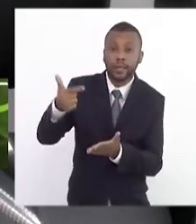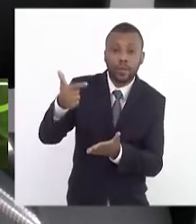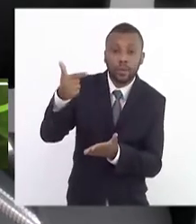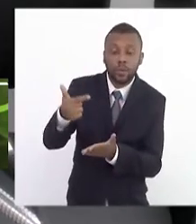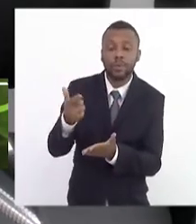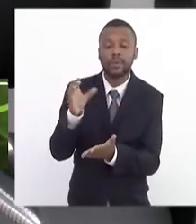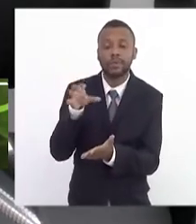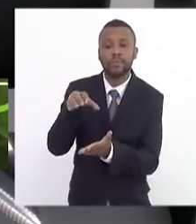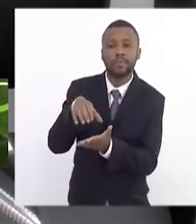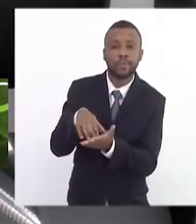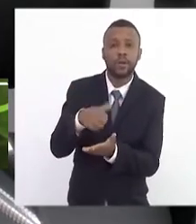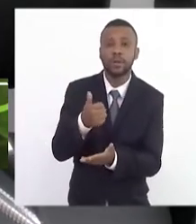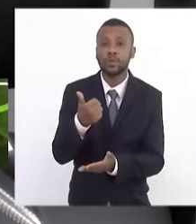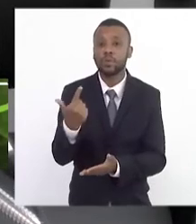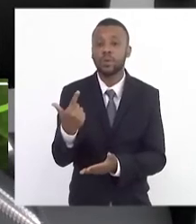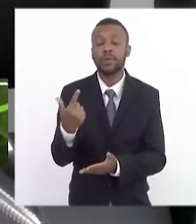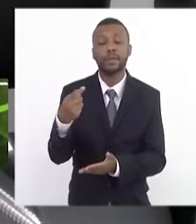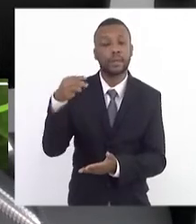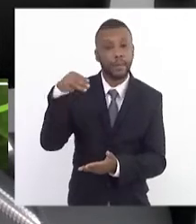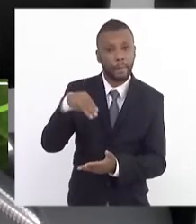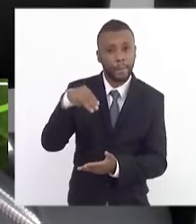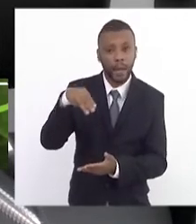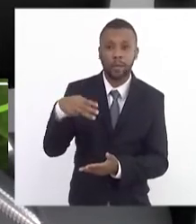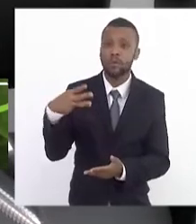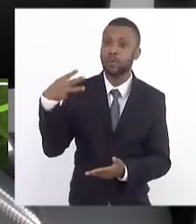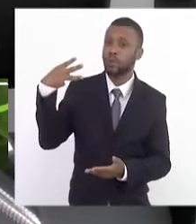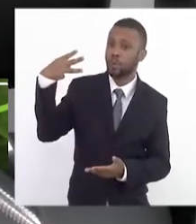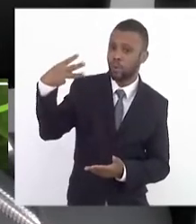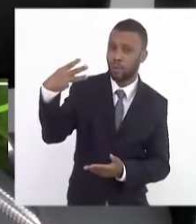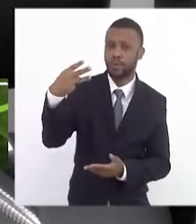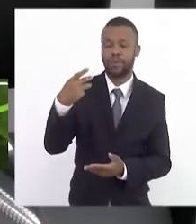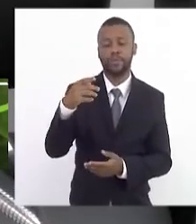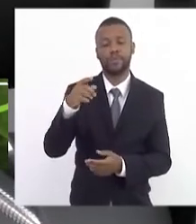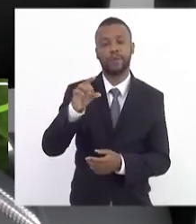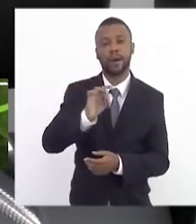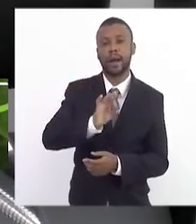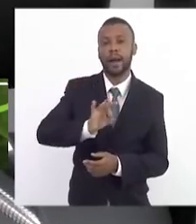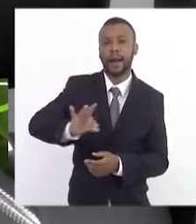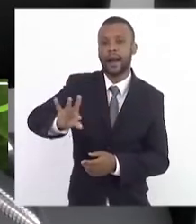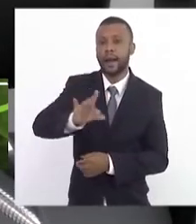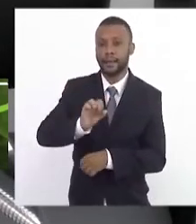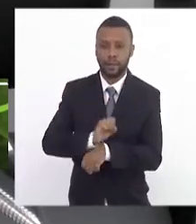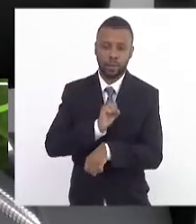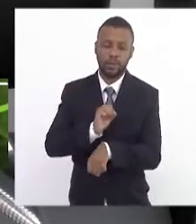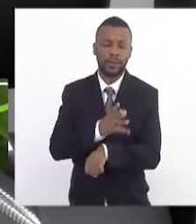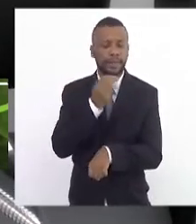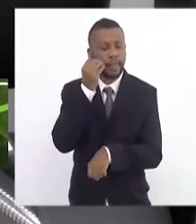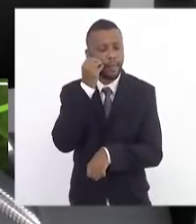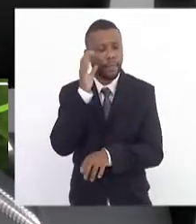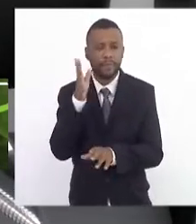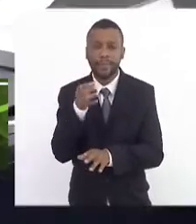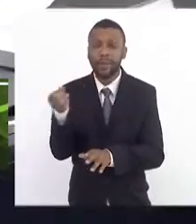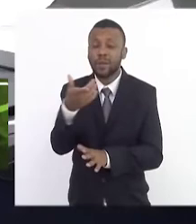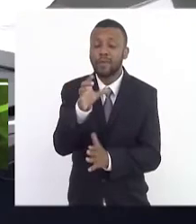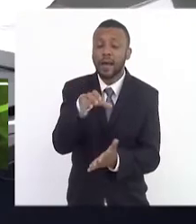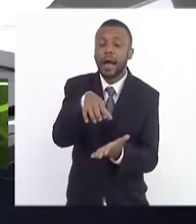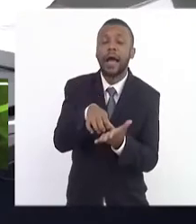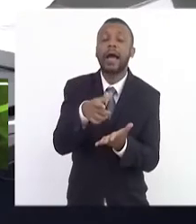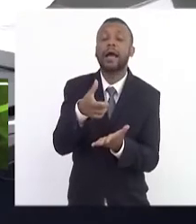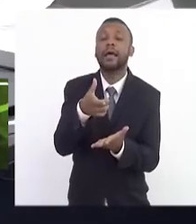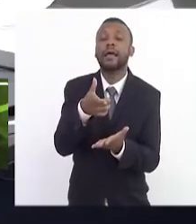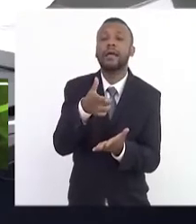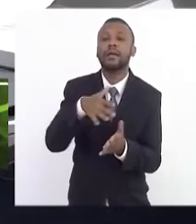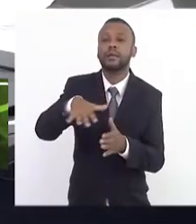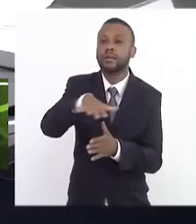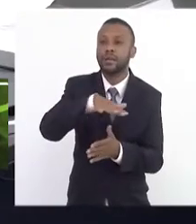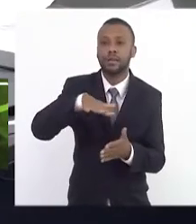por segundo, é o que está previsto aí de produção de água na nova estação. Eu acho que só cabe um registro, do seu